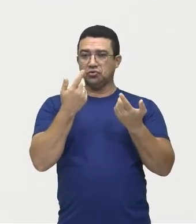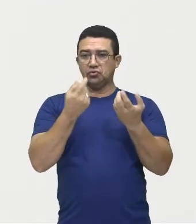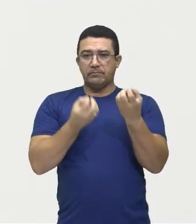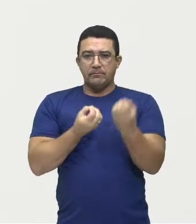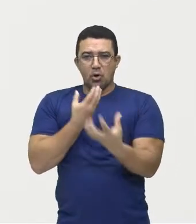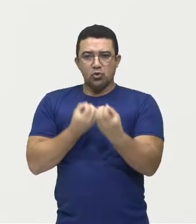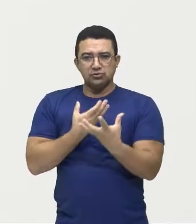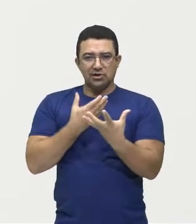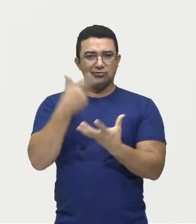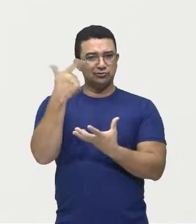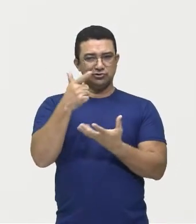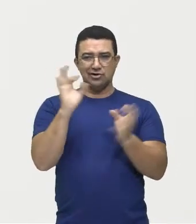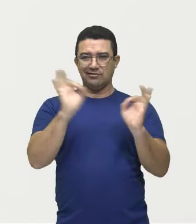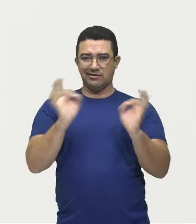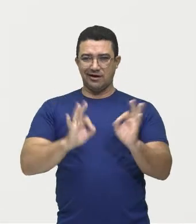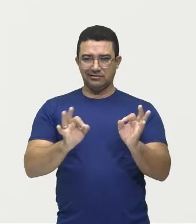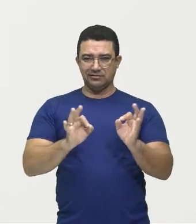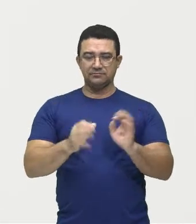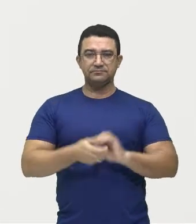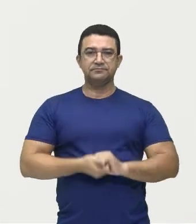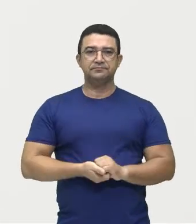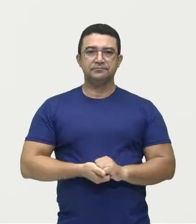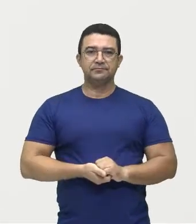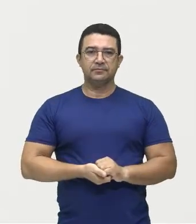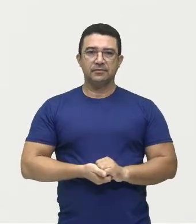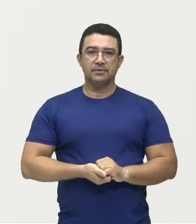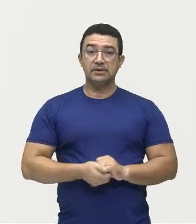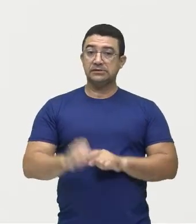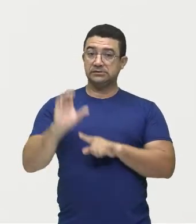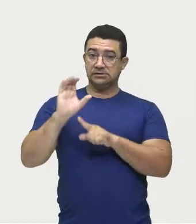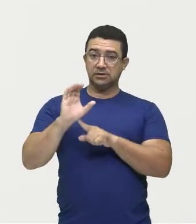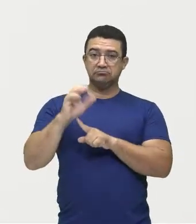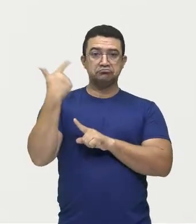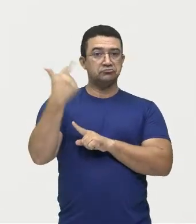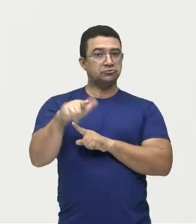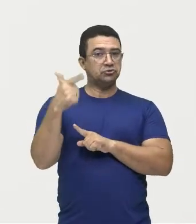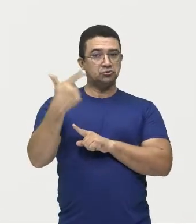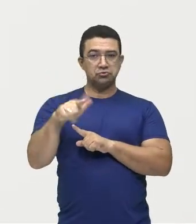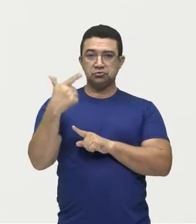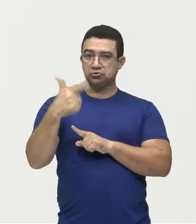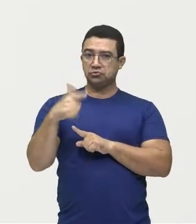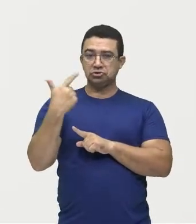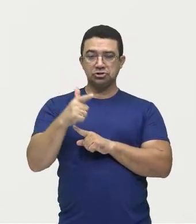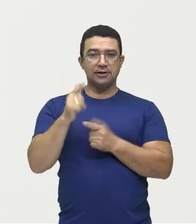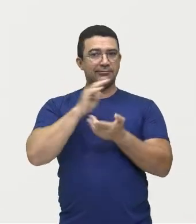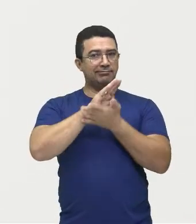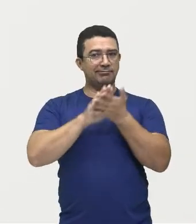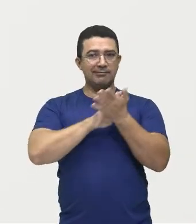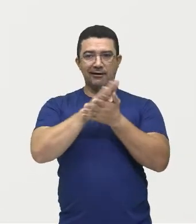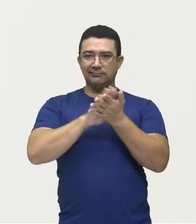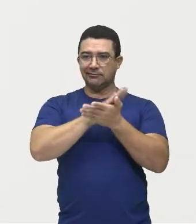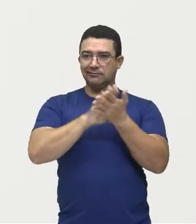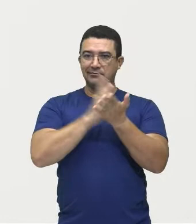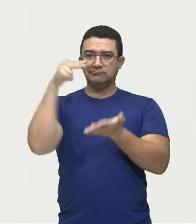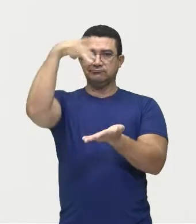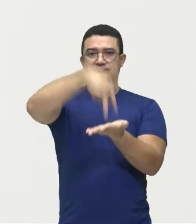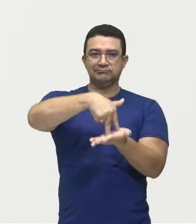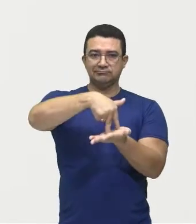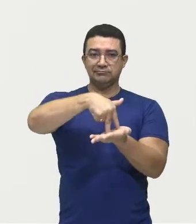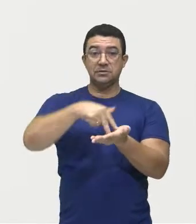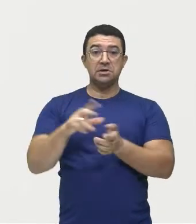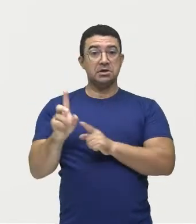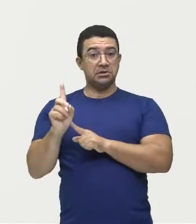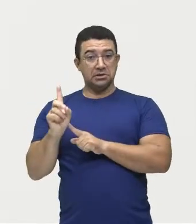isso que o texto fala pra gente, galerinha? Opção C, não tinha nenhuma expressividade. E opção D,